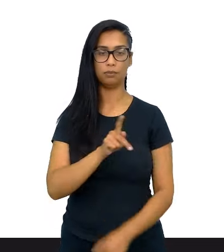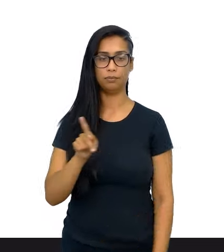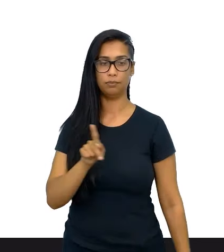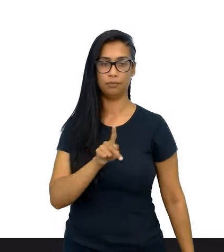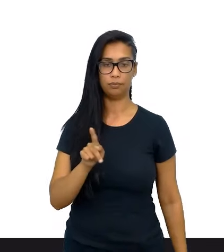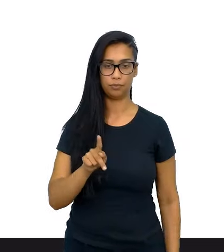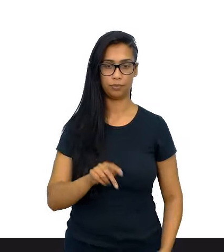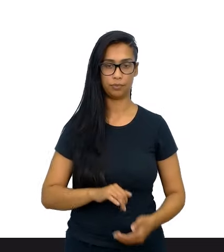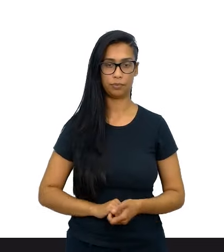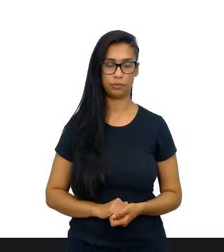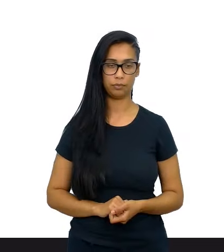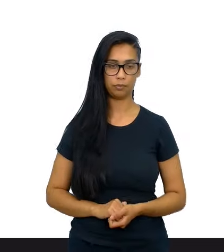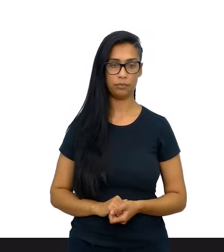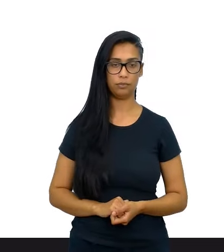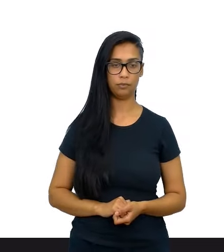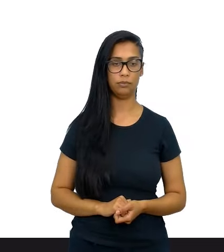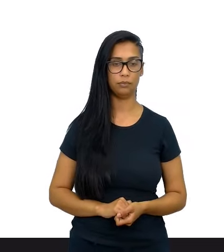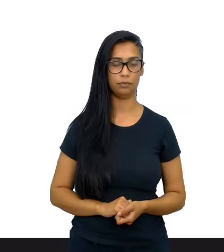Bem,